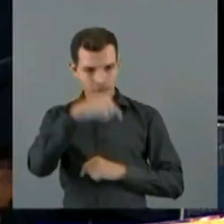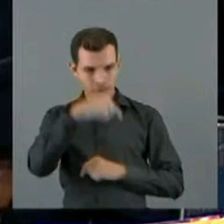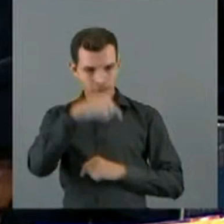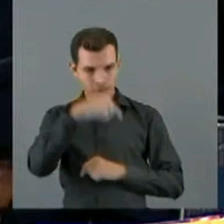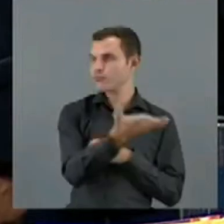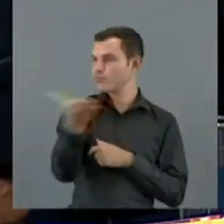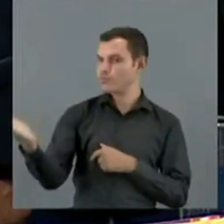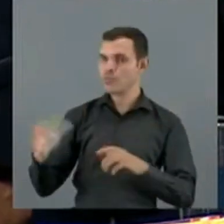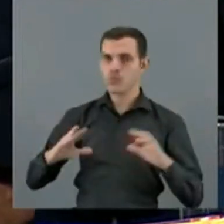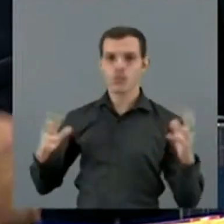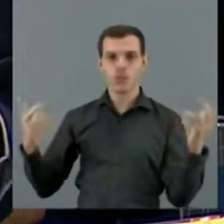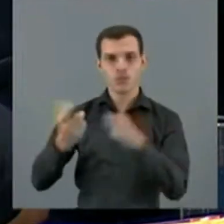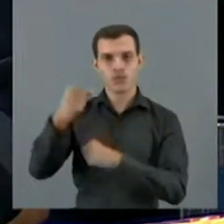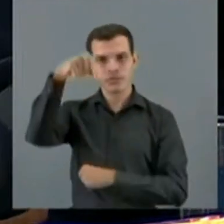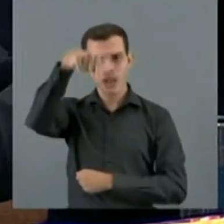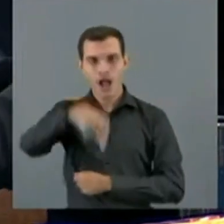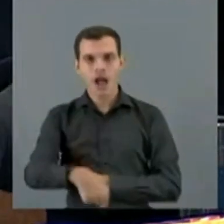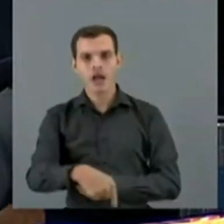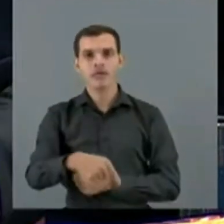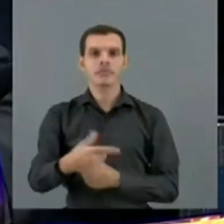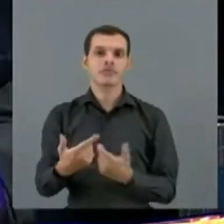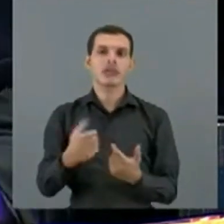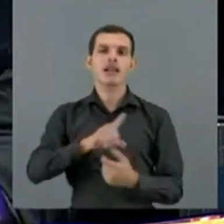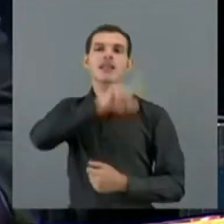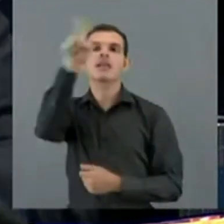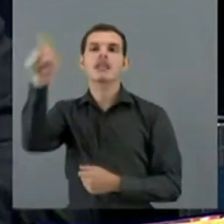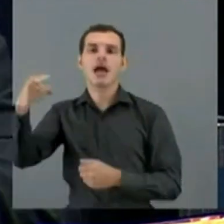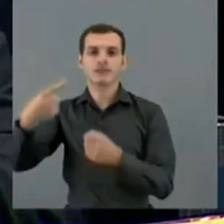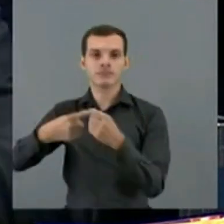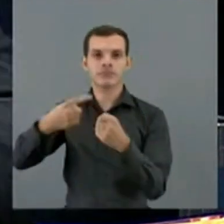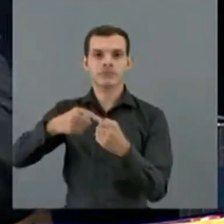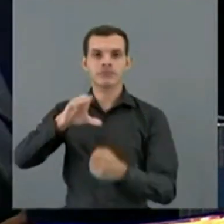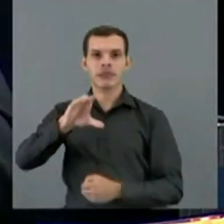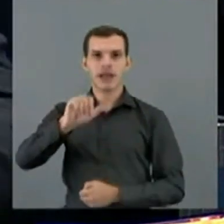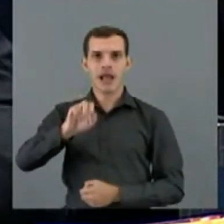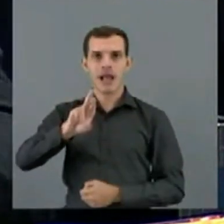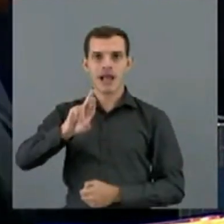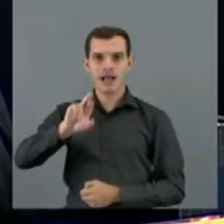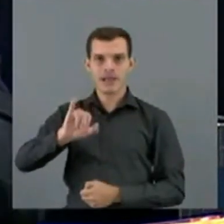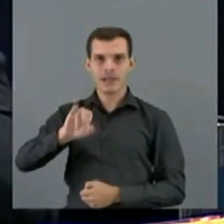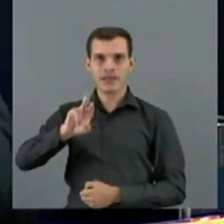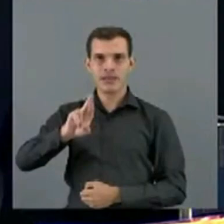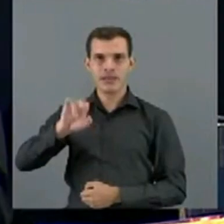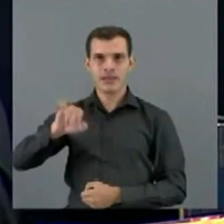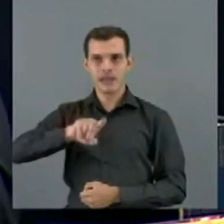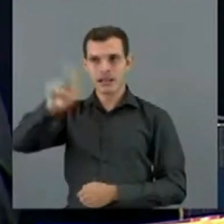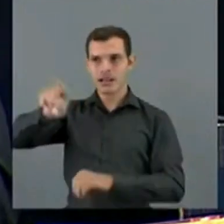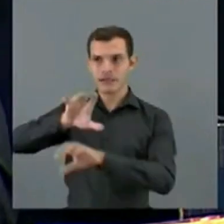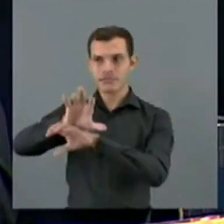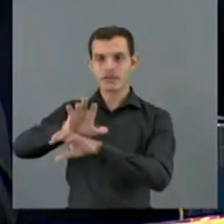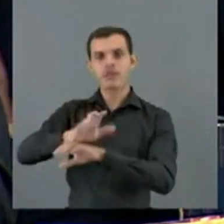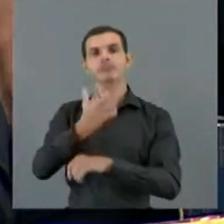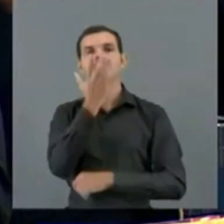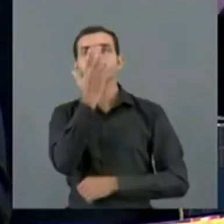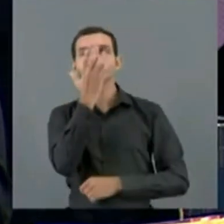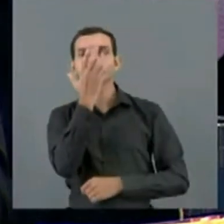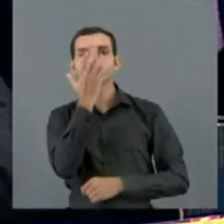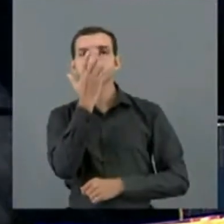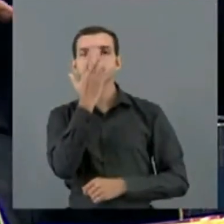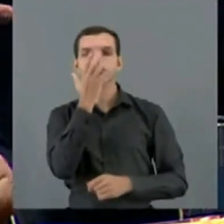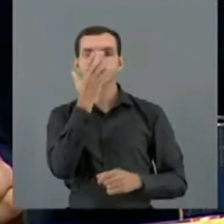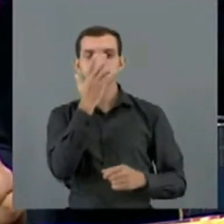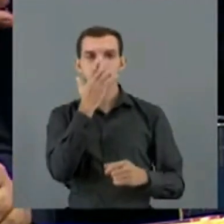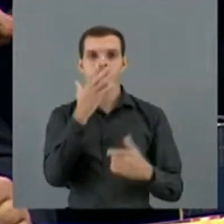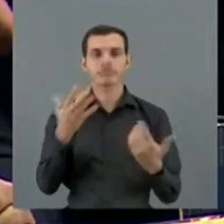que estão assistindo lá do Cariri, a minha terra, do Cariri cearense, do estado do Ceará, assistindo